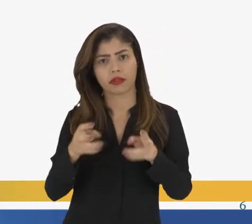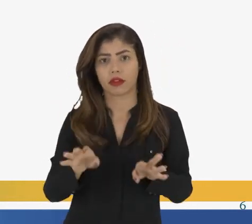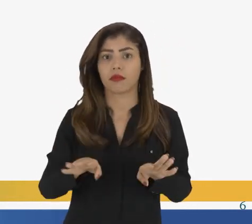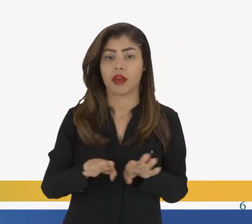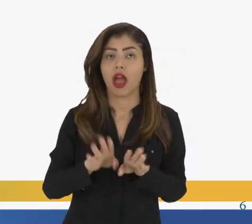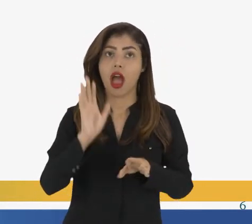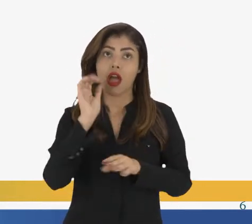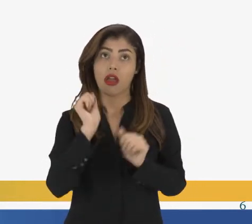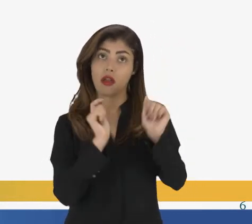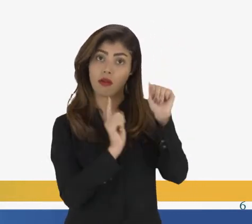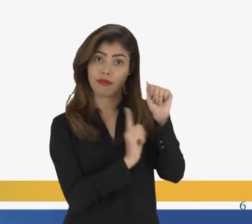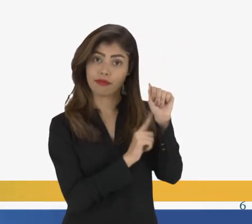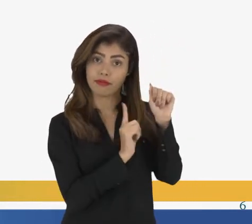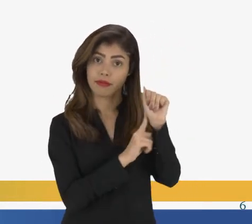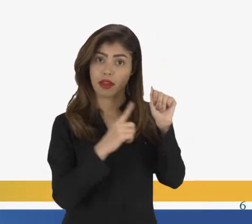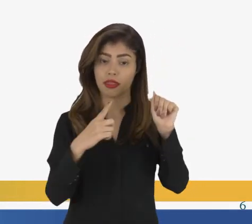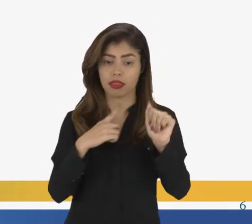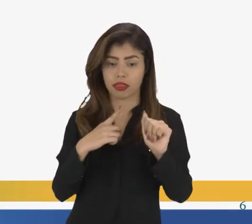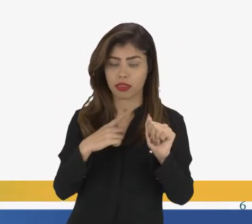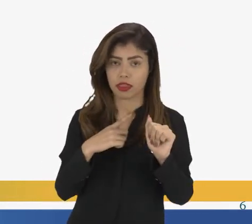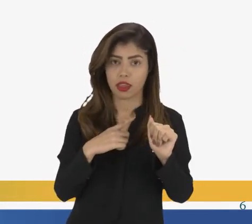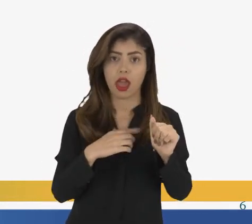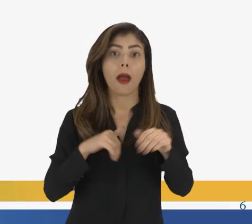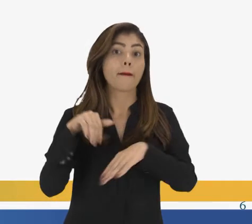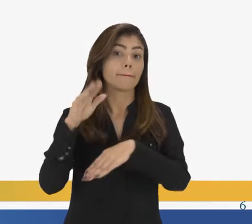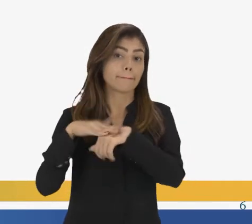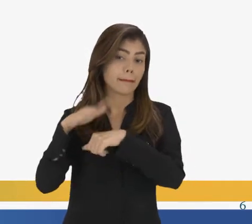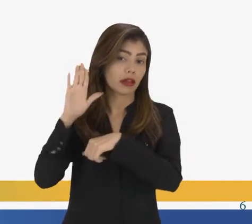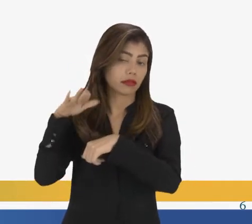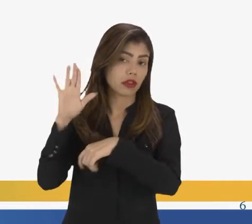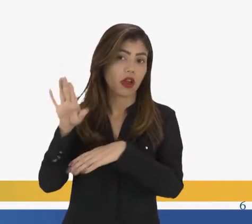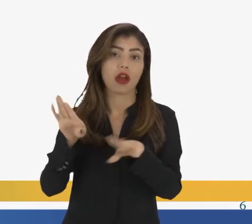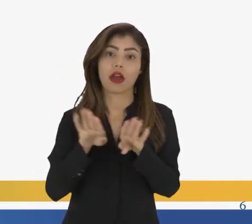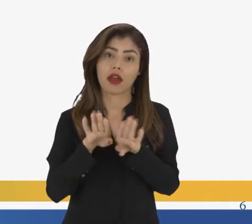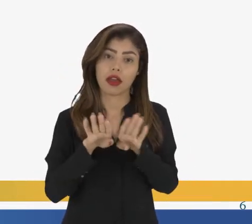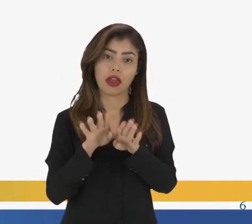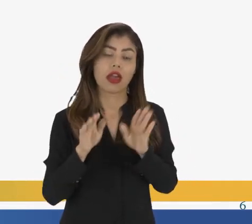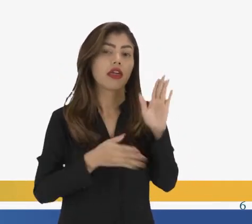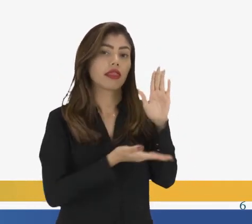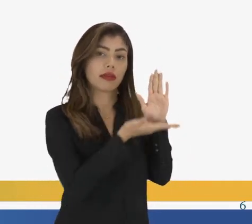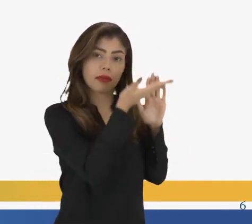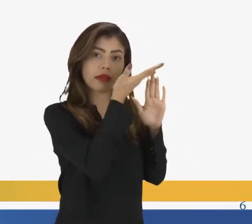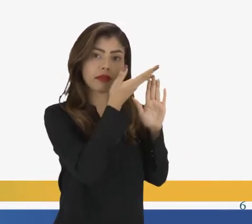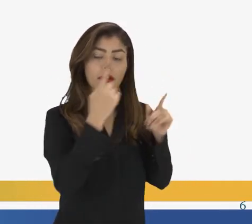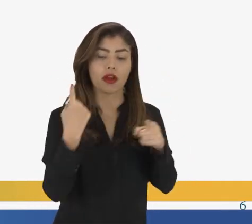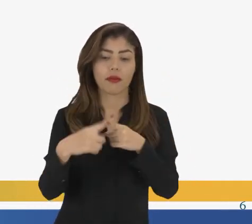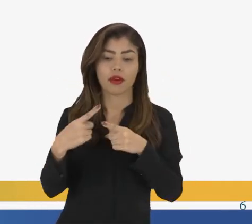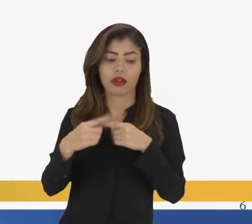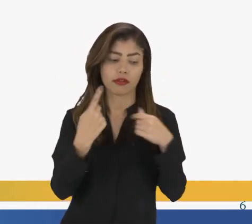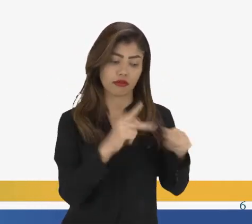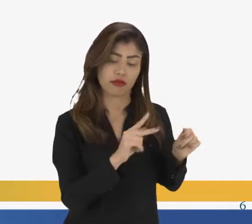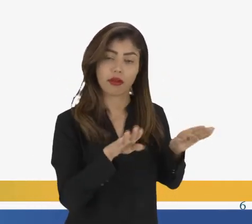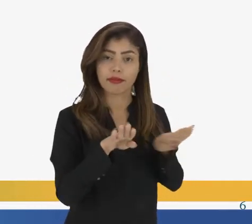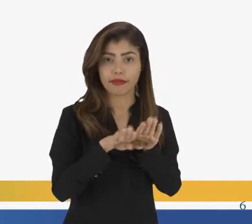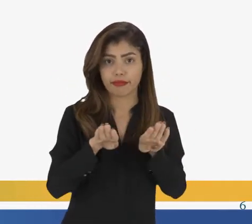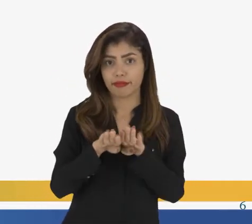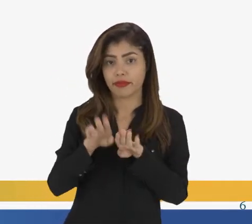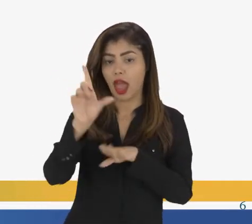perceba que o cubo A sofreu uma maior variação de temperatura, porque sua capacidade térmica